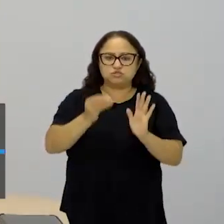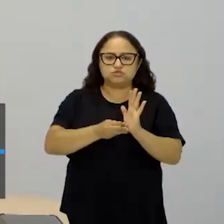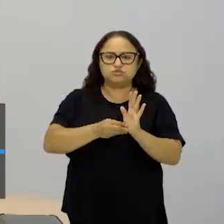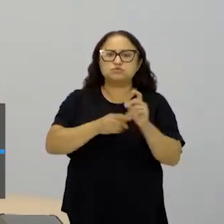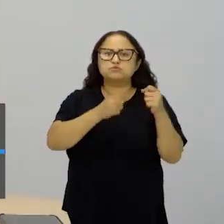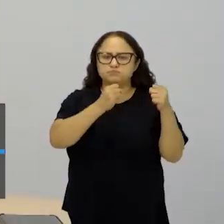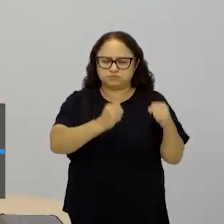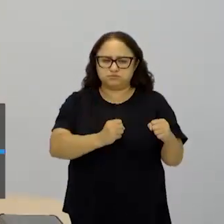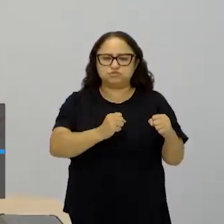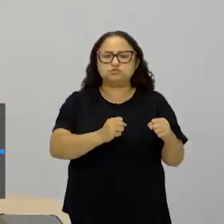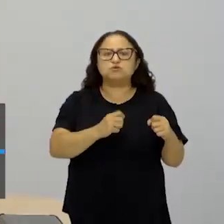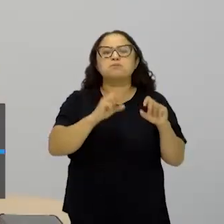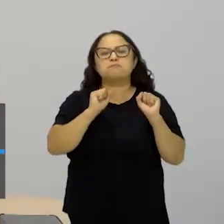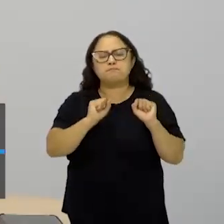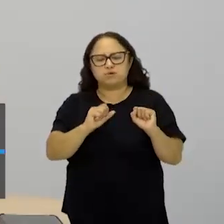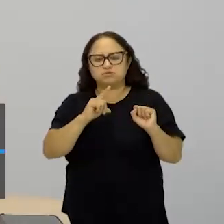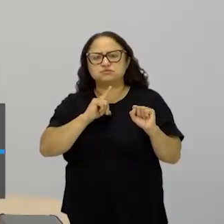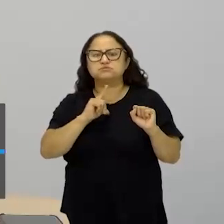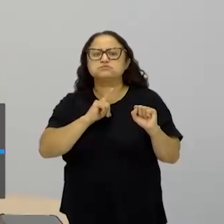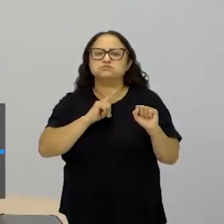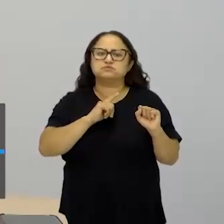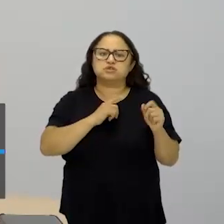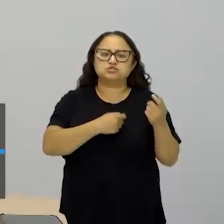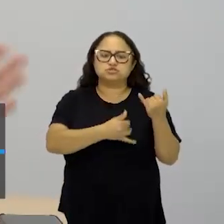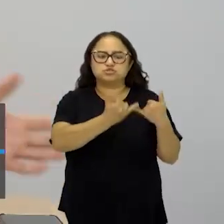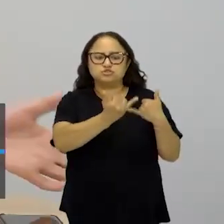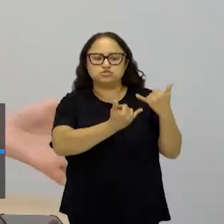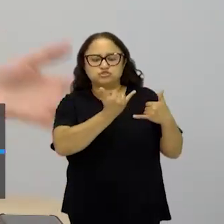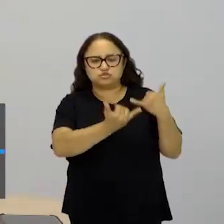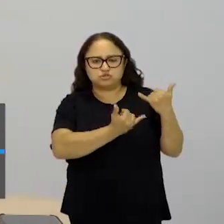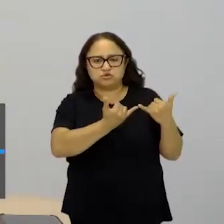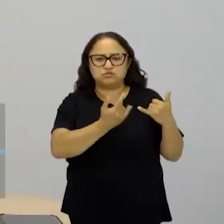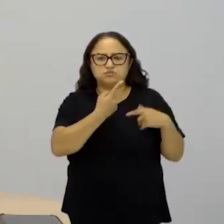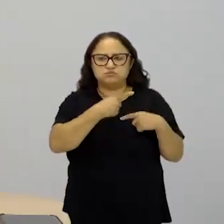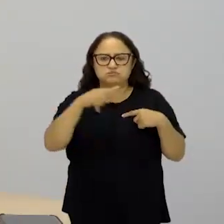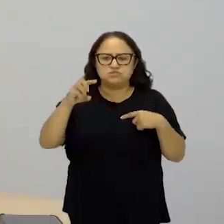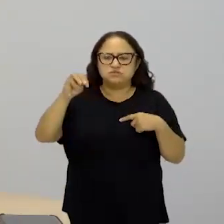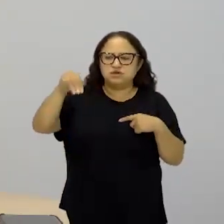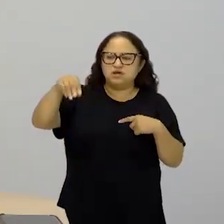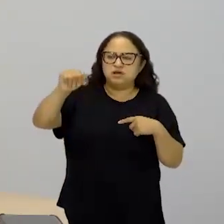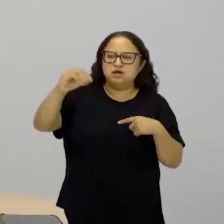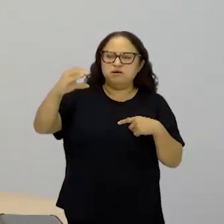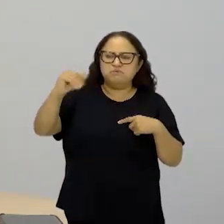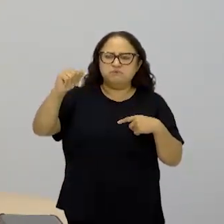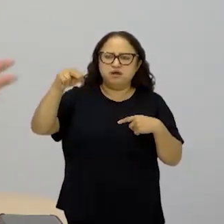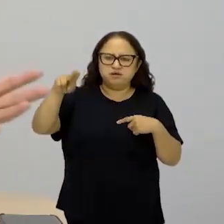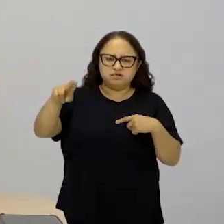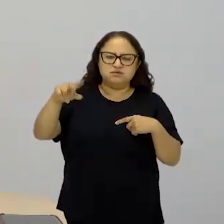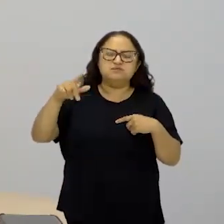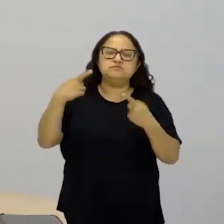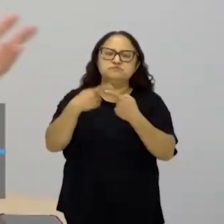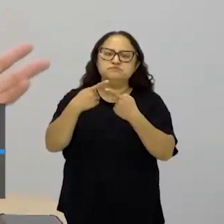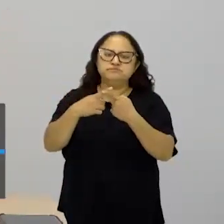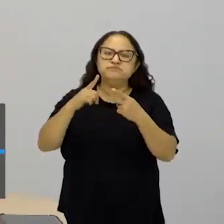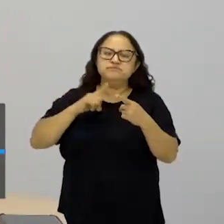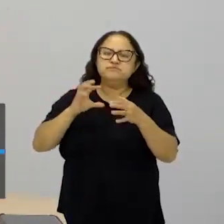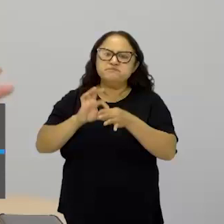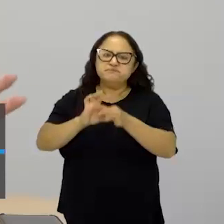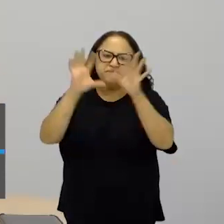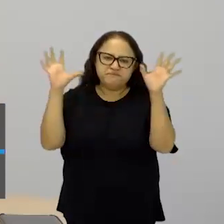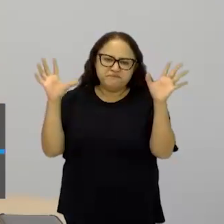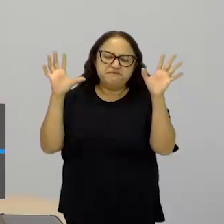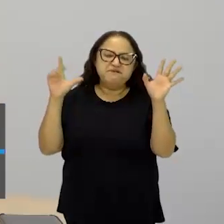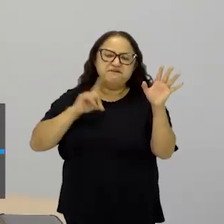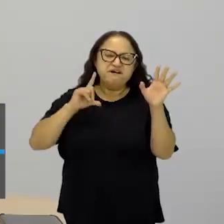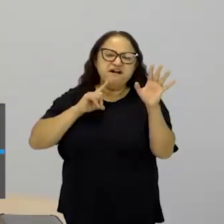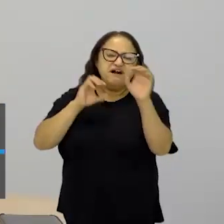lá é. Então lá tem cassino, lá o pessoal sai da China no final de semana para passar lá, porque lá é muito mais liberal, sabe? Diferente.